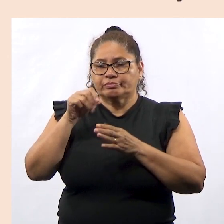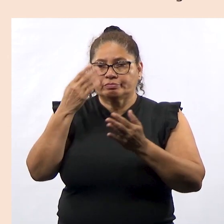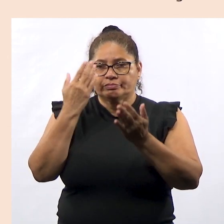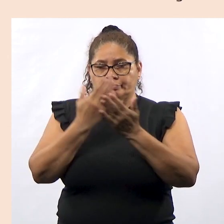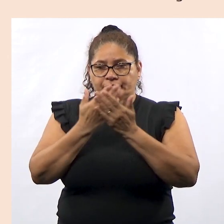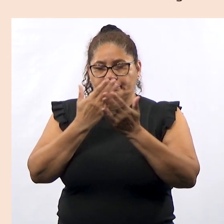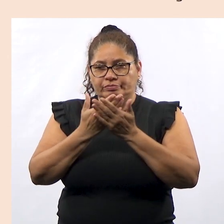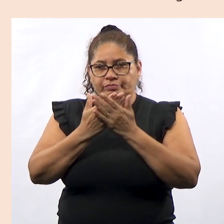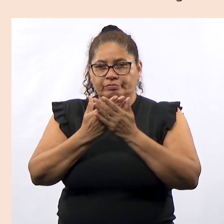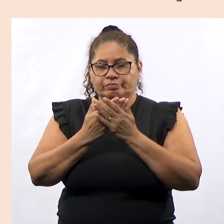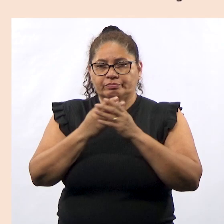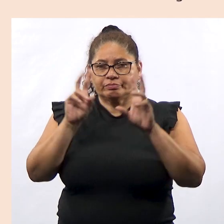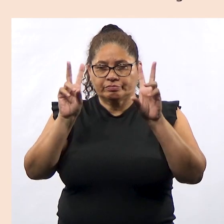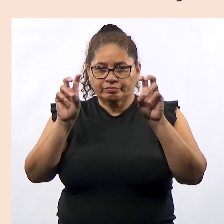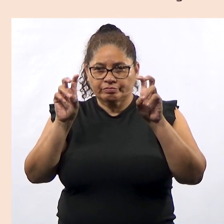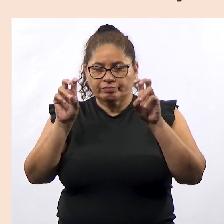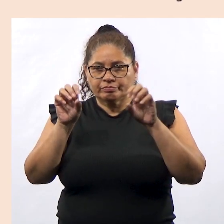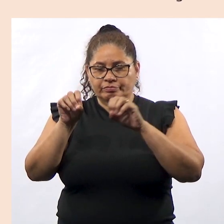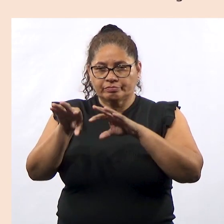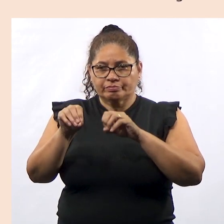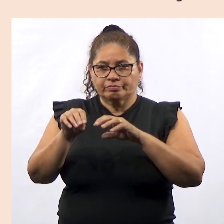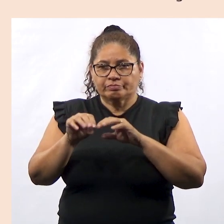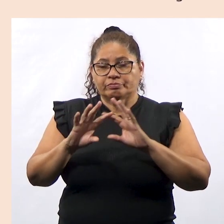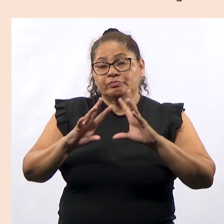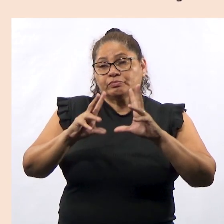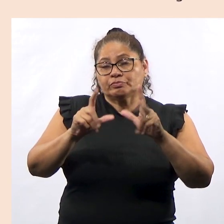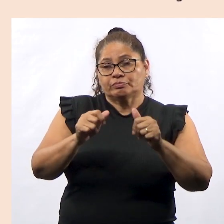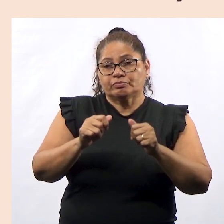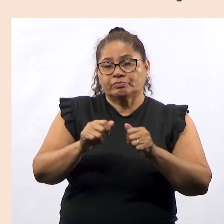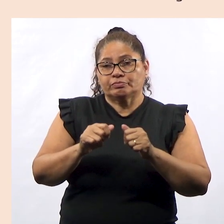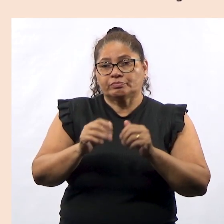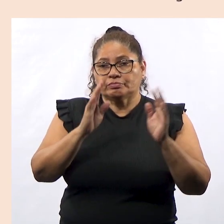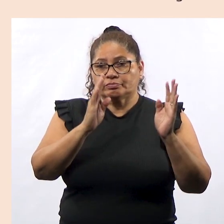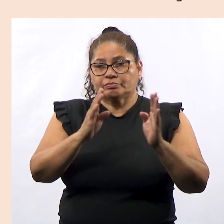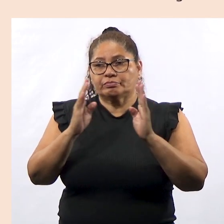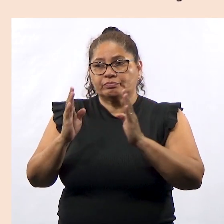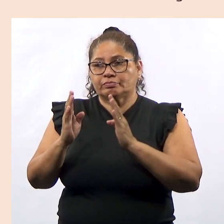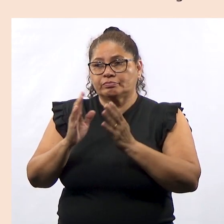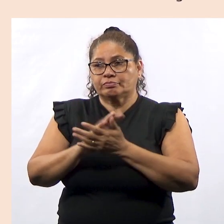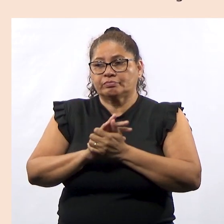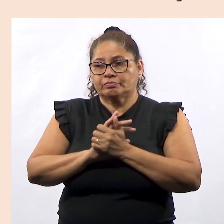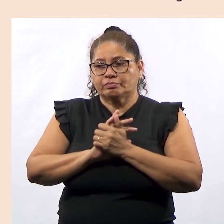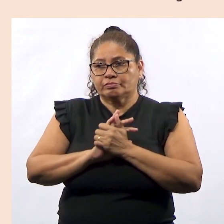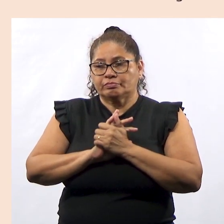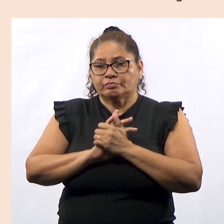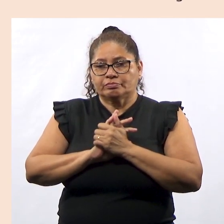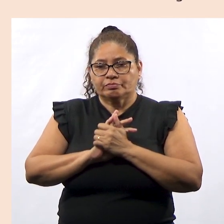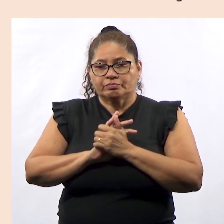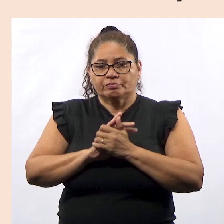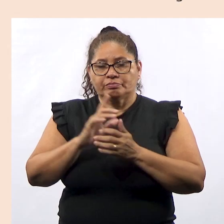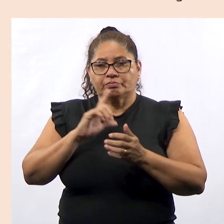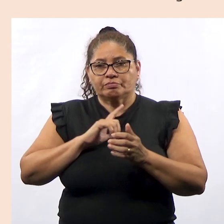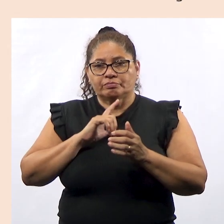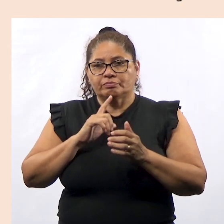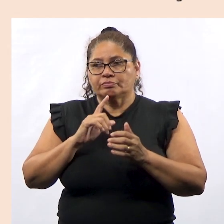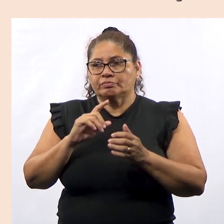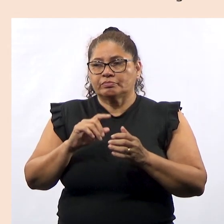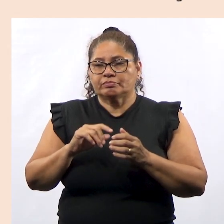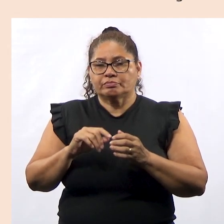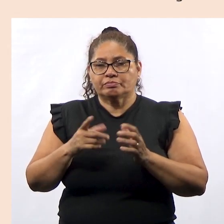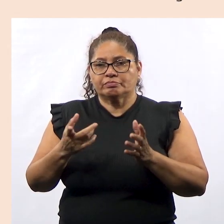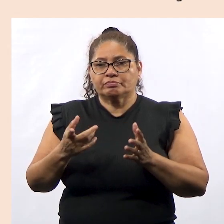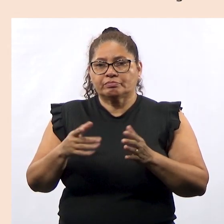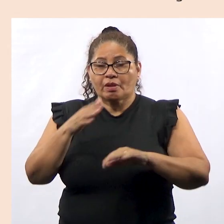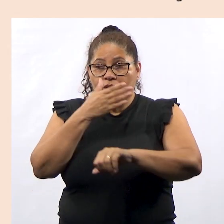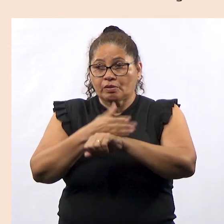pela escola, pelo sistema educacional. E tudo isso faz parte vai ser implementado